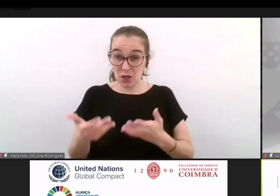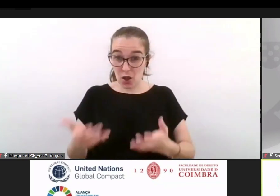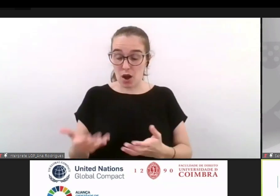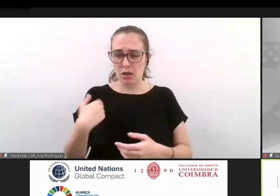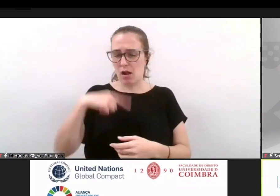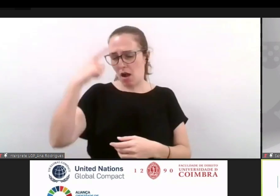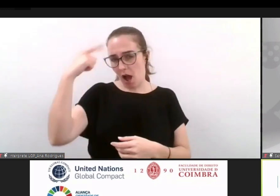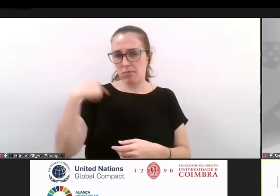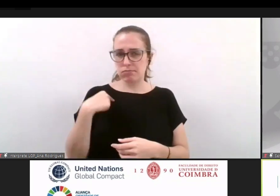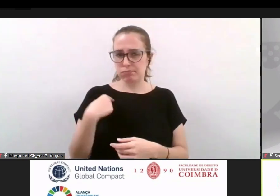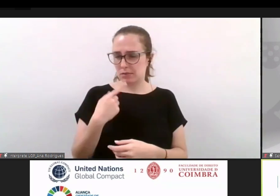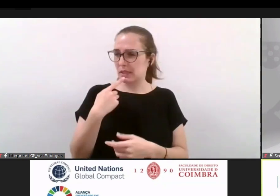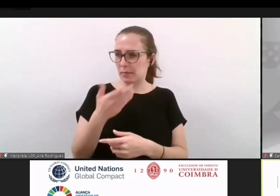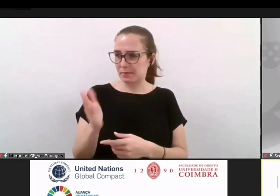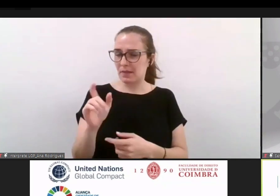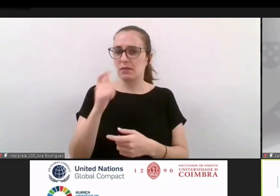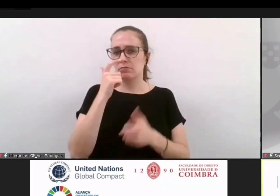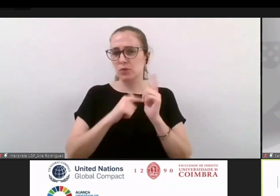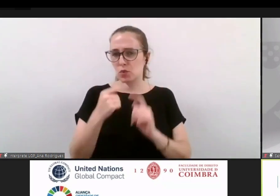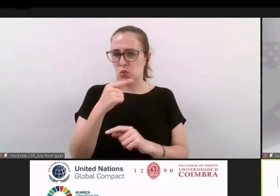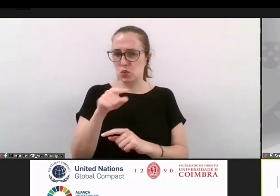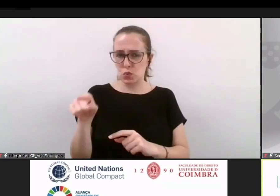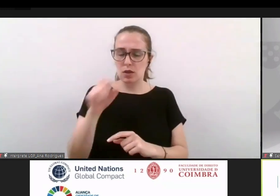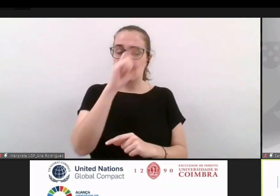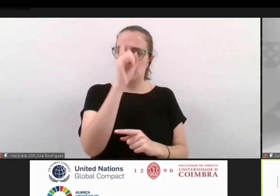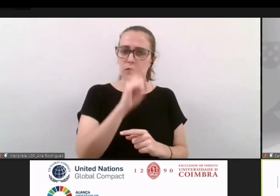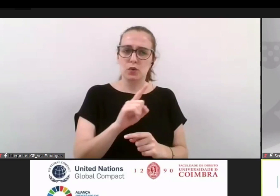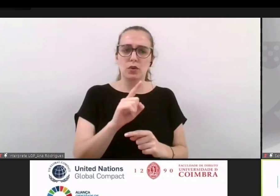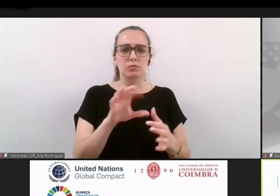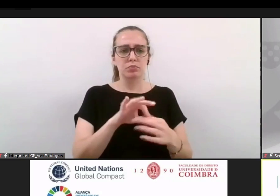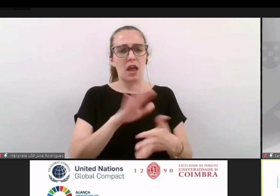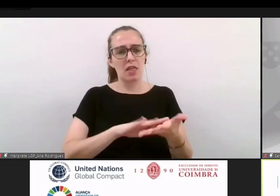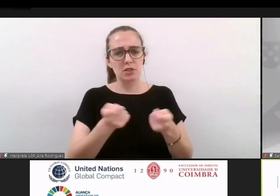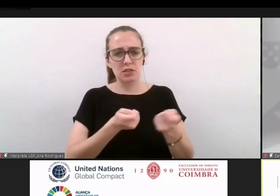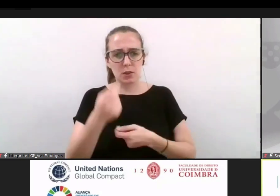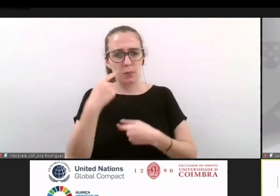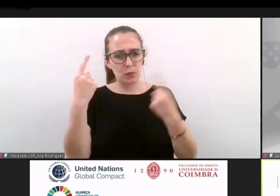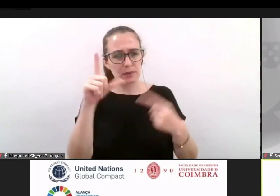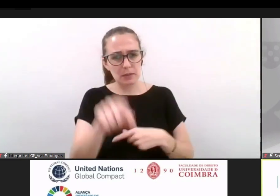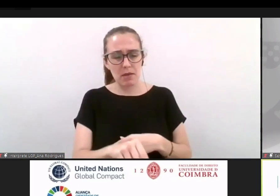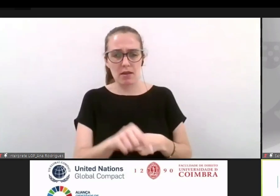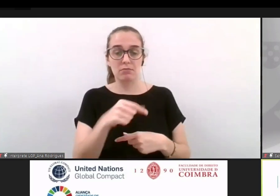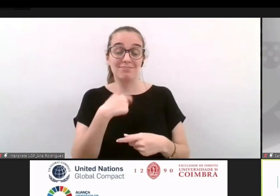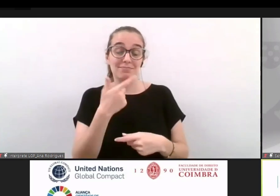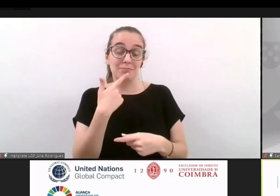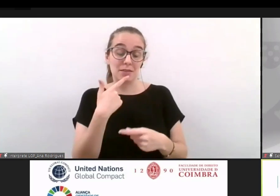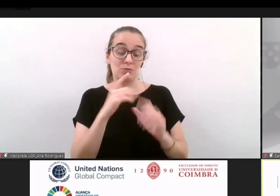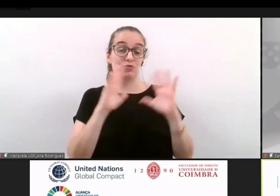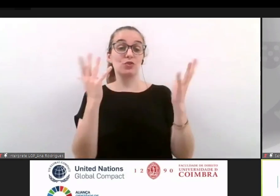com muitos beneficiários, incluindo os profissionais da administração pública, que entendemos, no nosso caso, em sentido